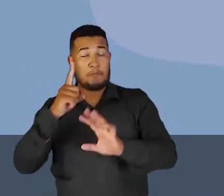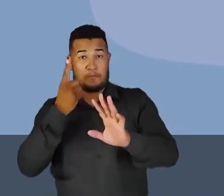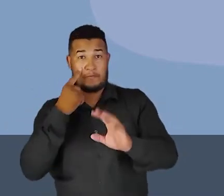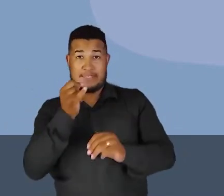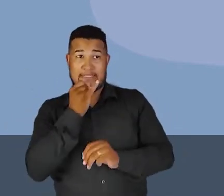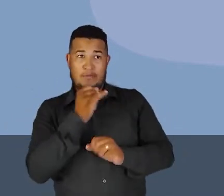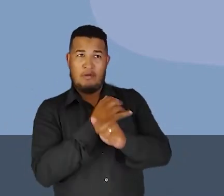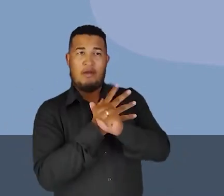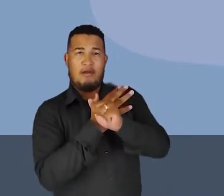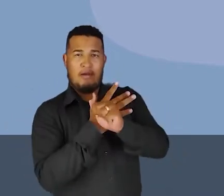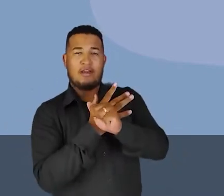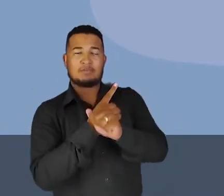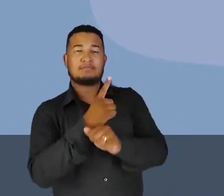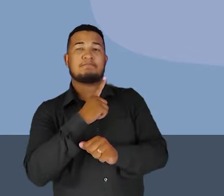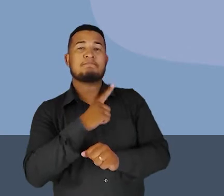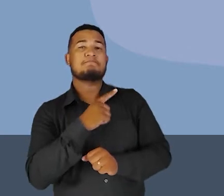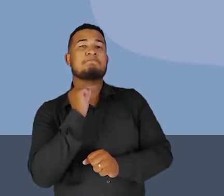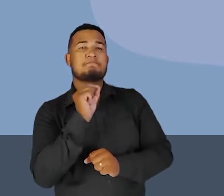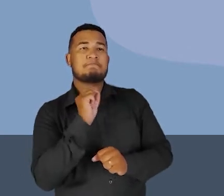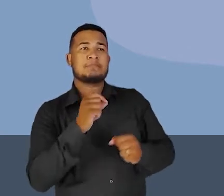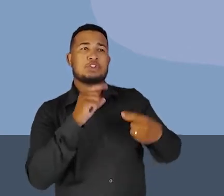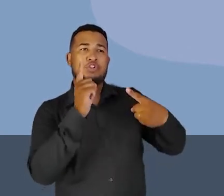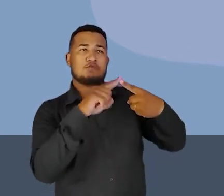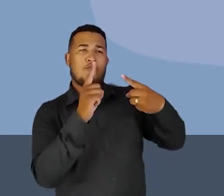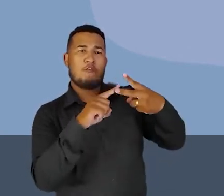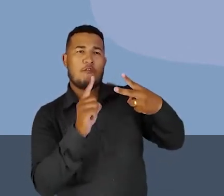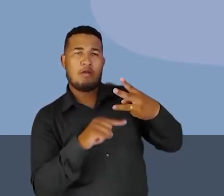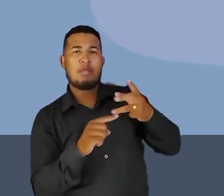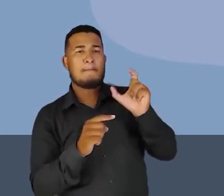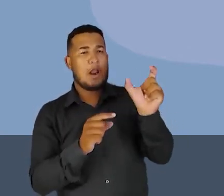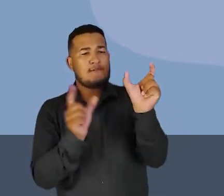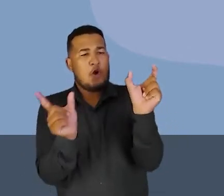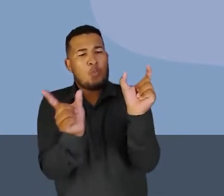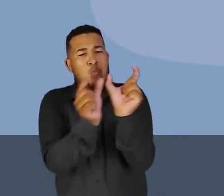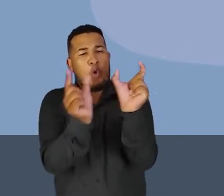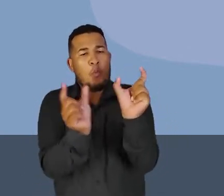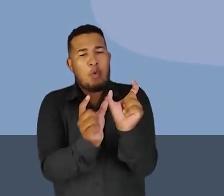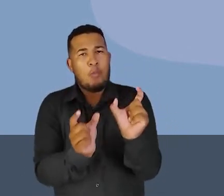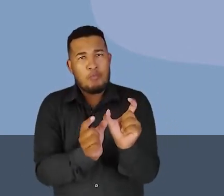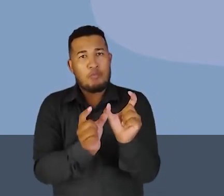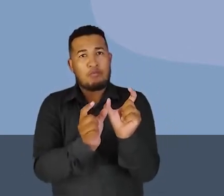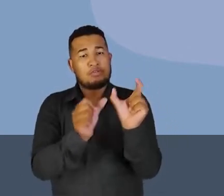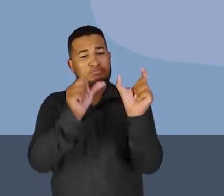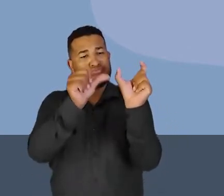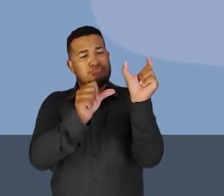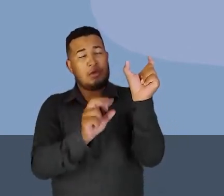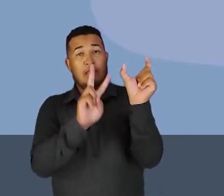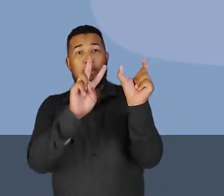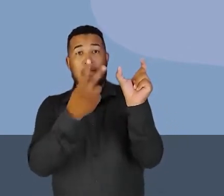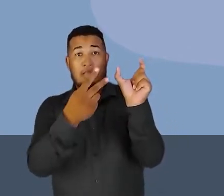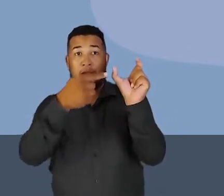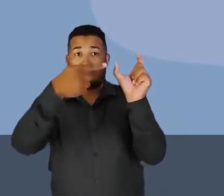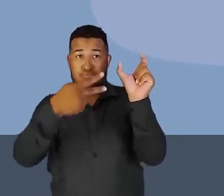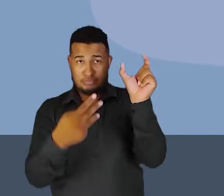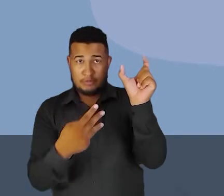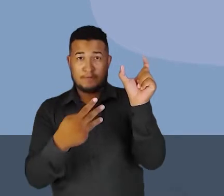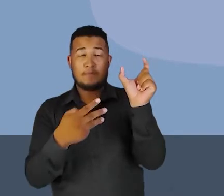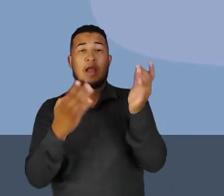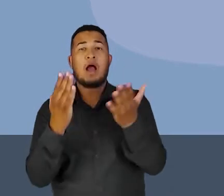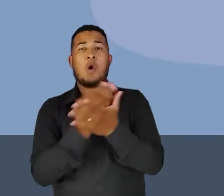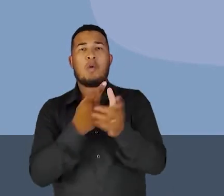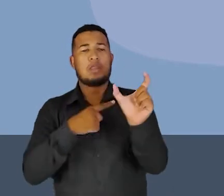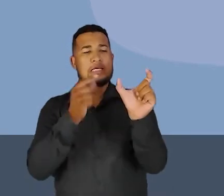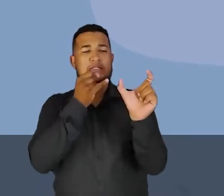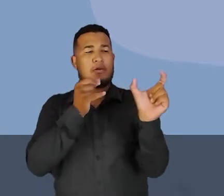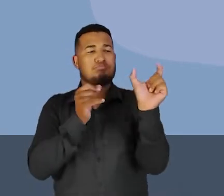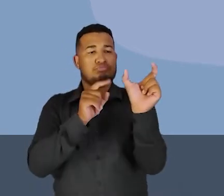ácido, ele pode ter três terminações, três sufixos no seu nome. Existem ácidos que terminam o nome